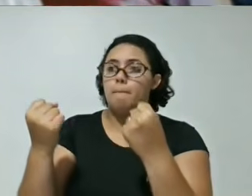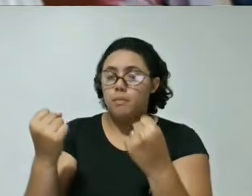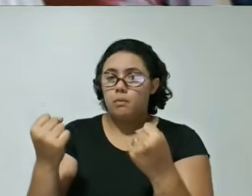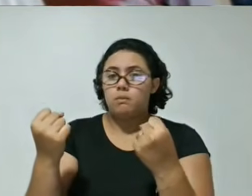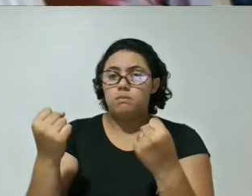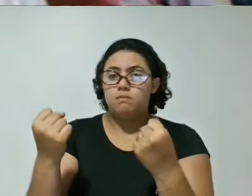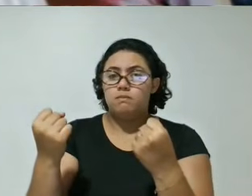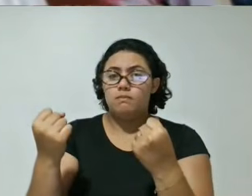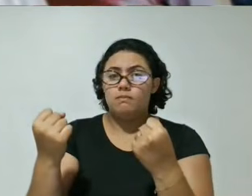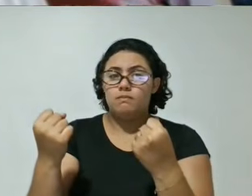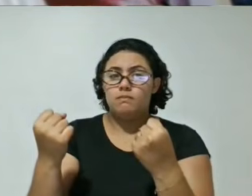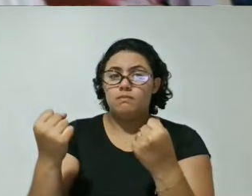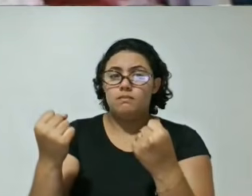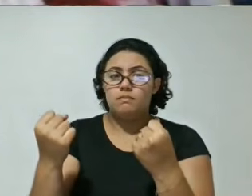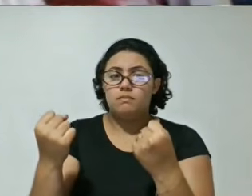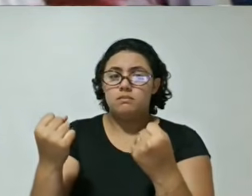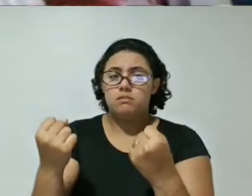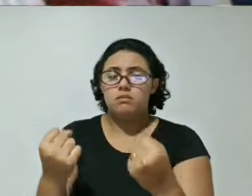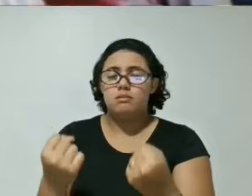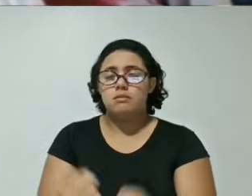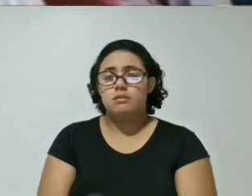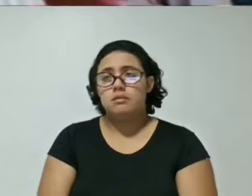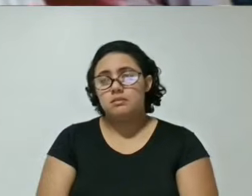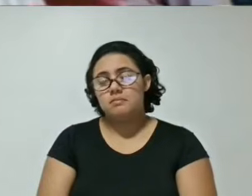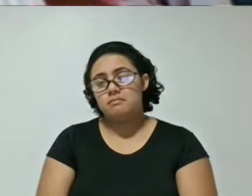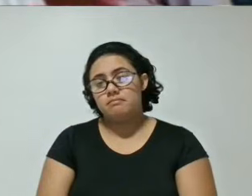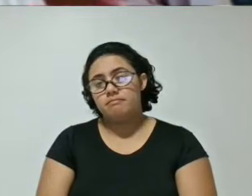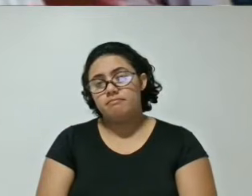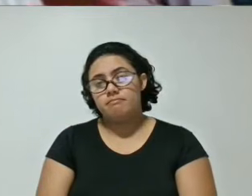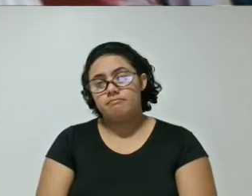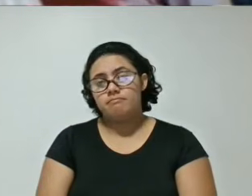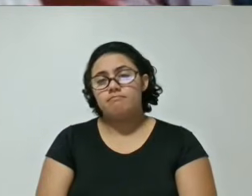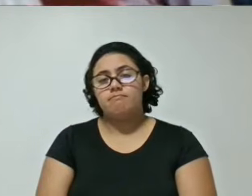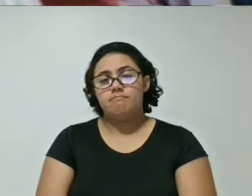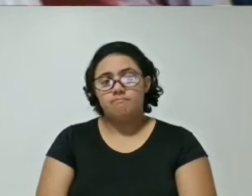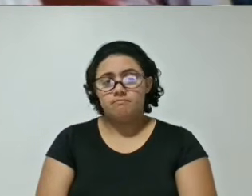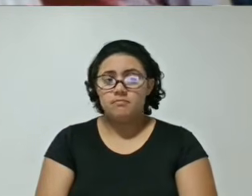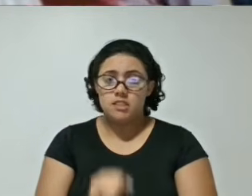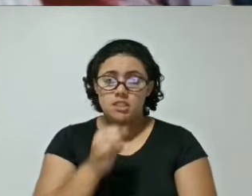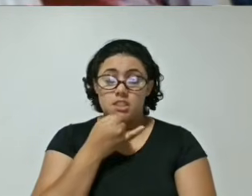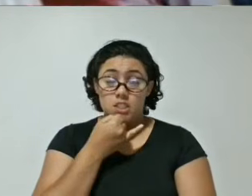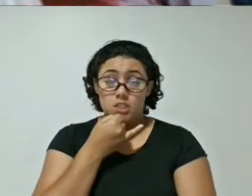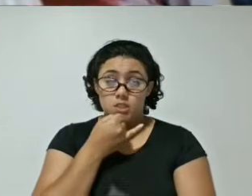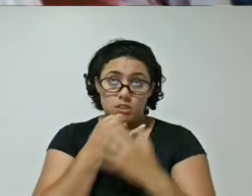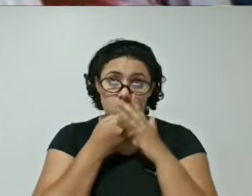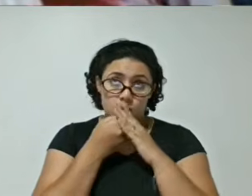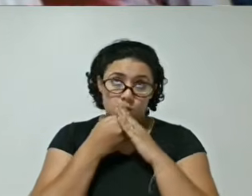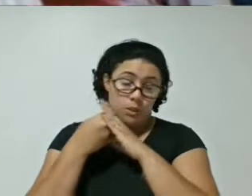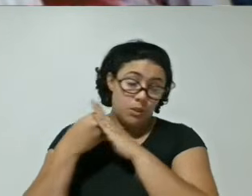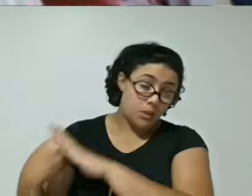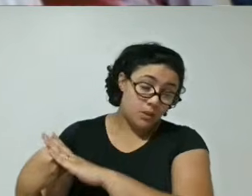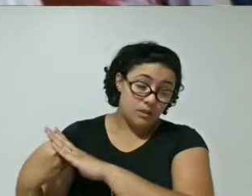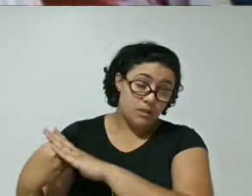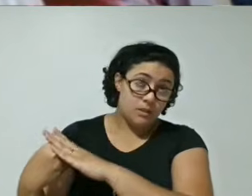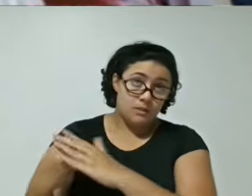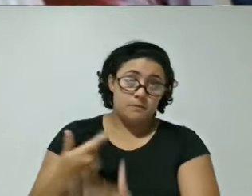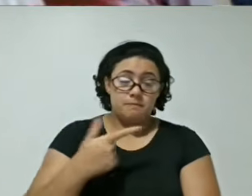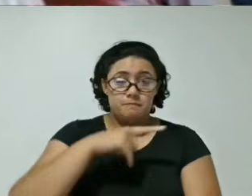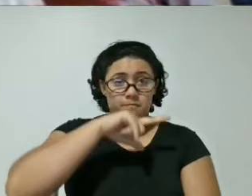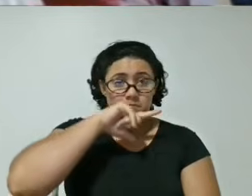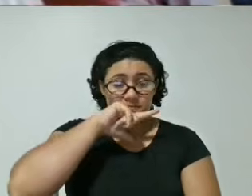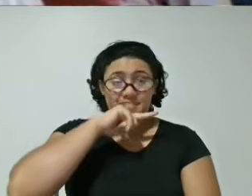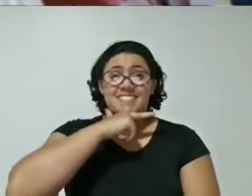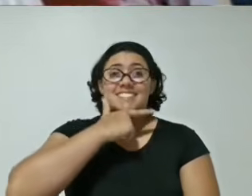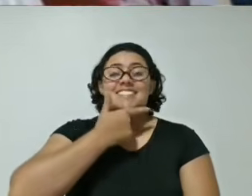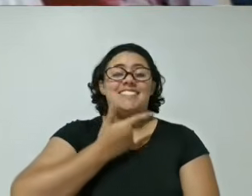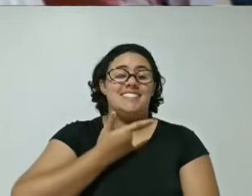eu já desfiz essa decepção que eu tive, assim, porque quando eu vi aquele espaço